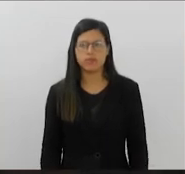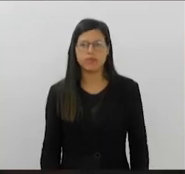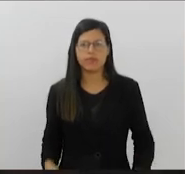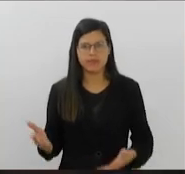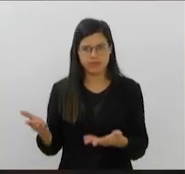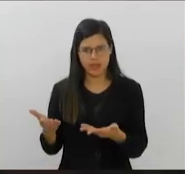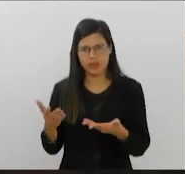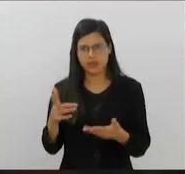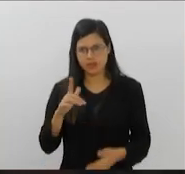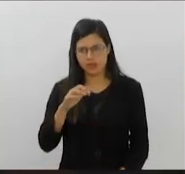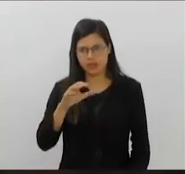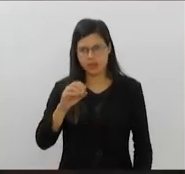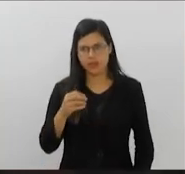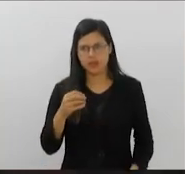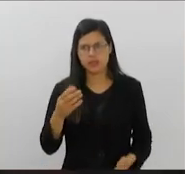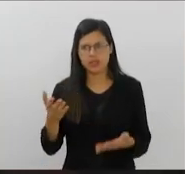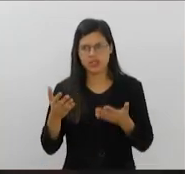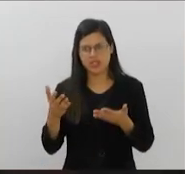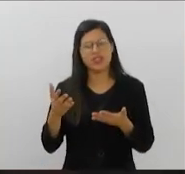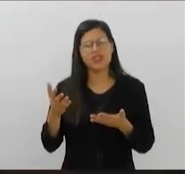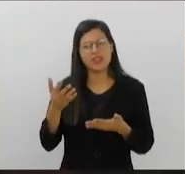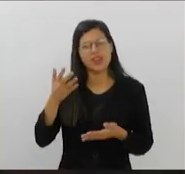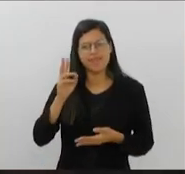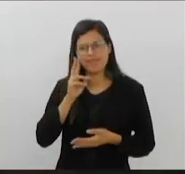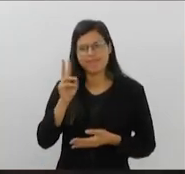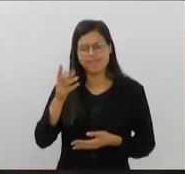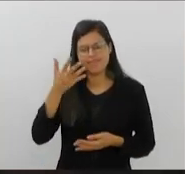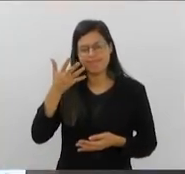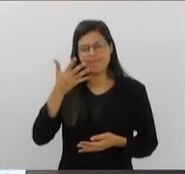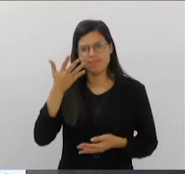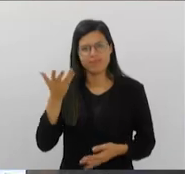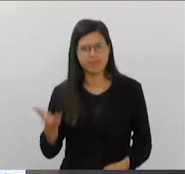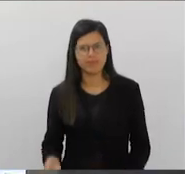ouvir para você mandar ver aqui, tá?